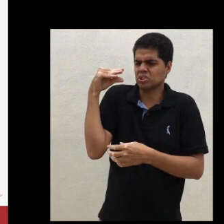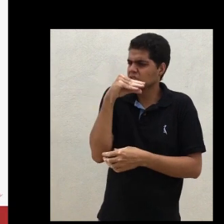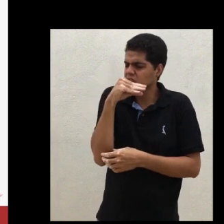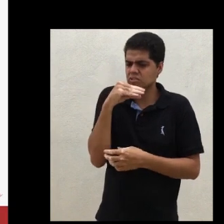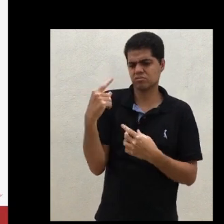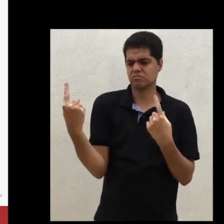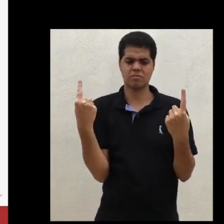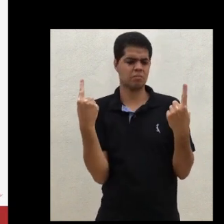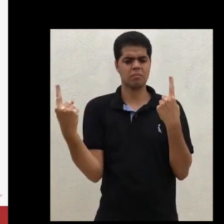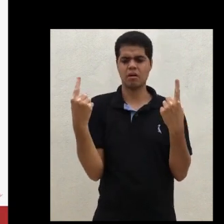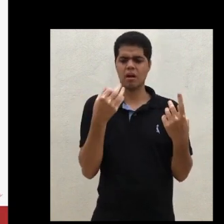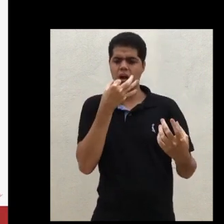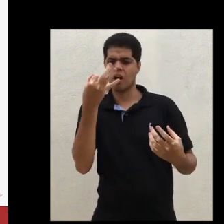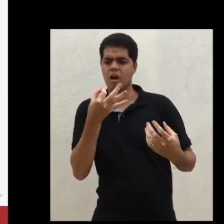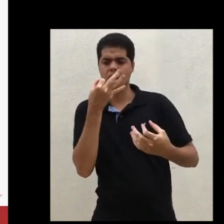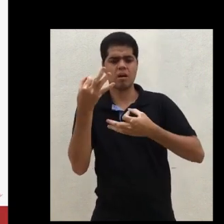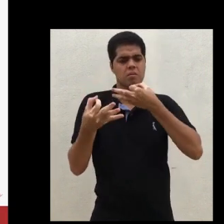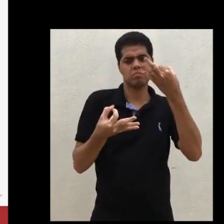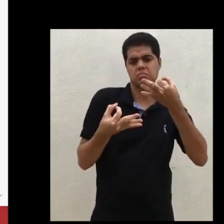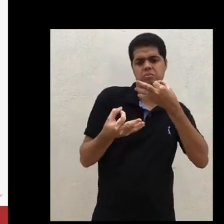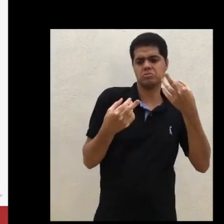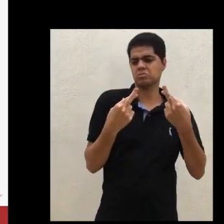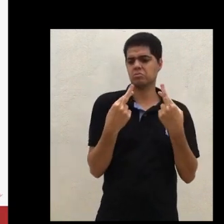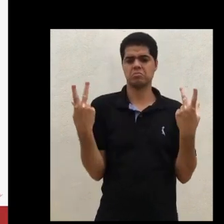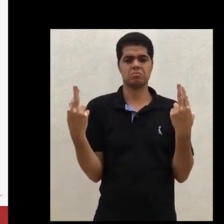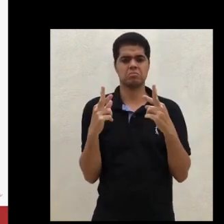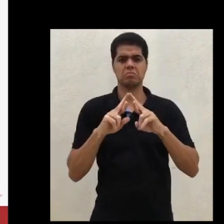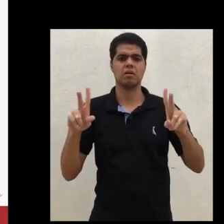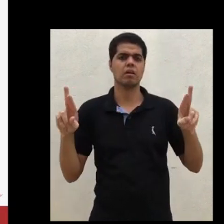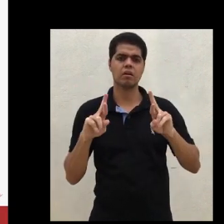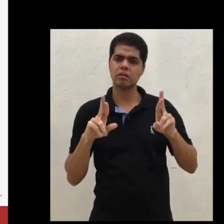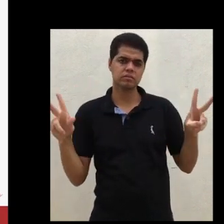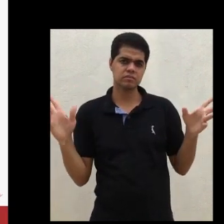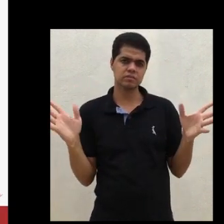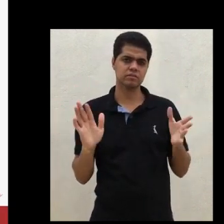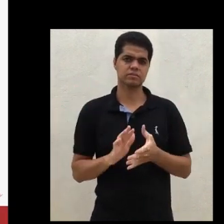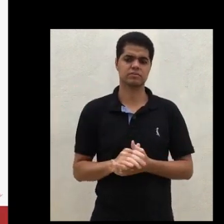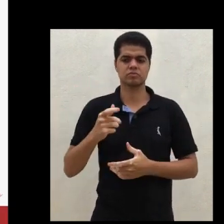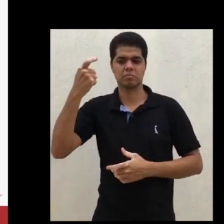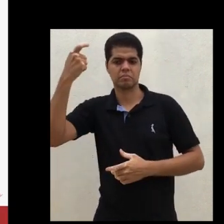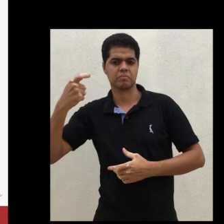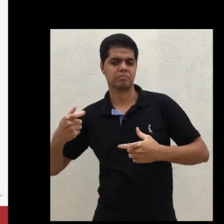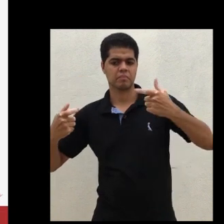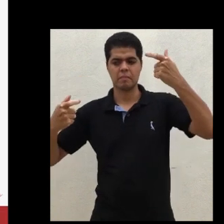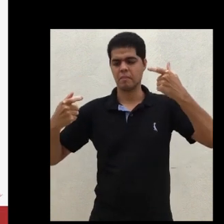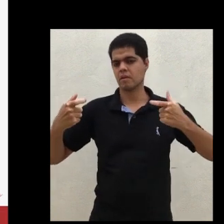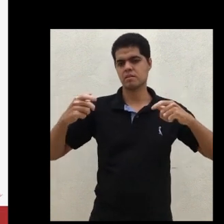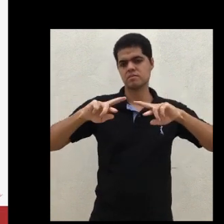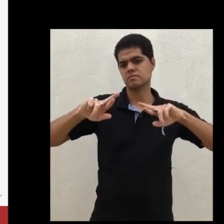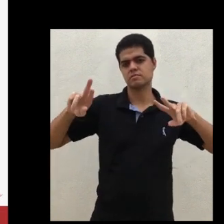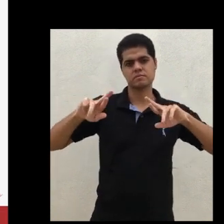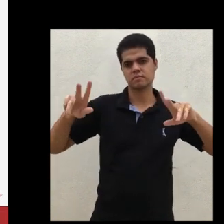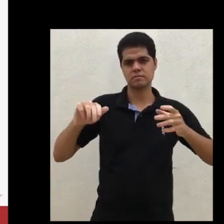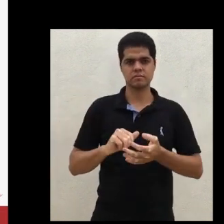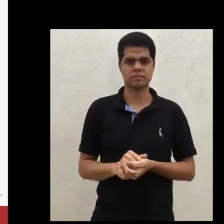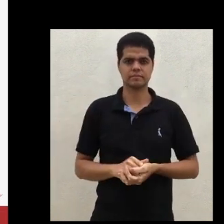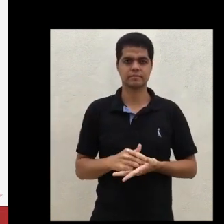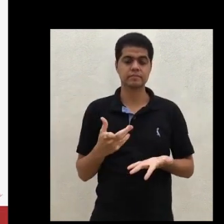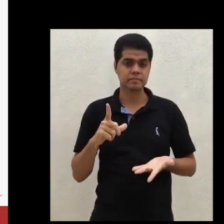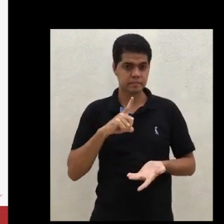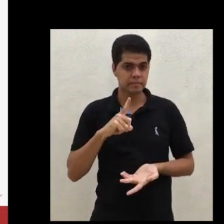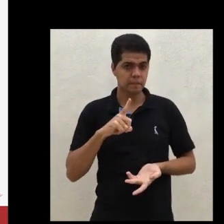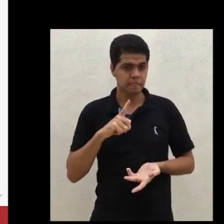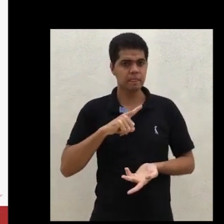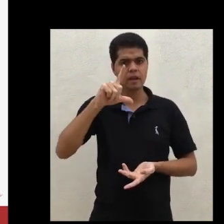quente, né? Então a temperatura da água do banho é uma coisa subjetiva, o que é para um de um jeito não é para outro. E